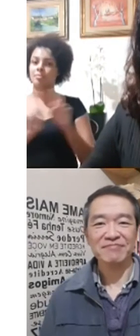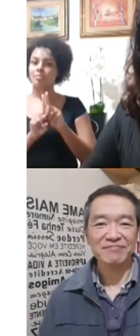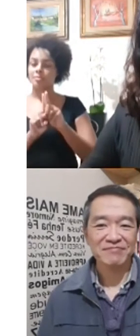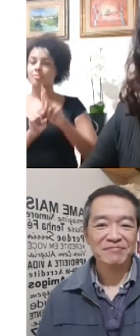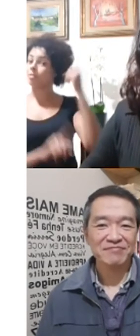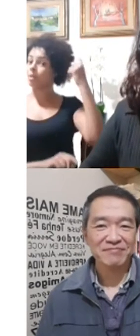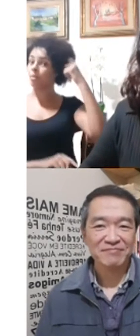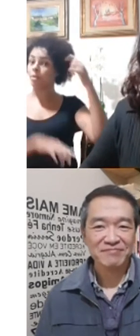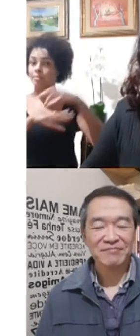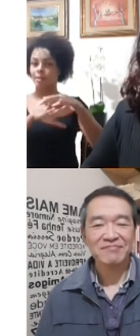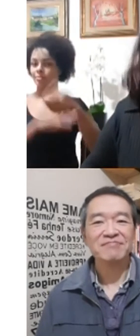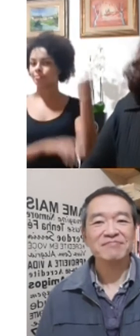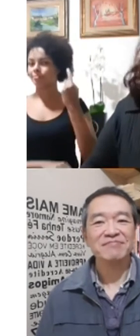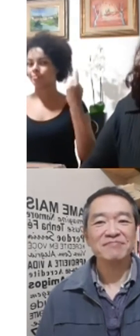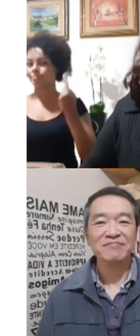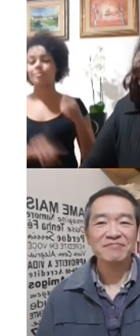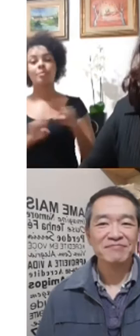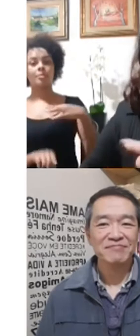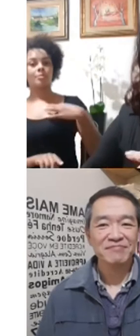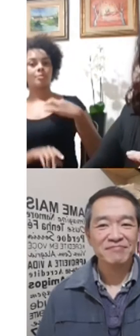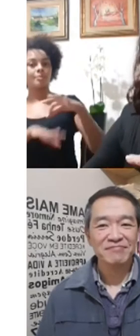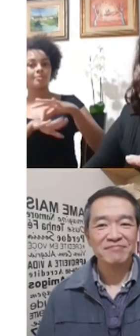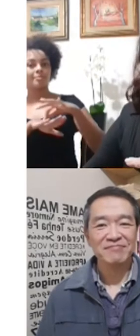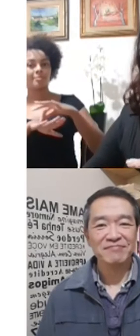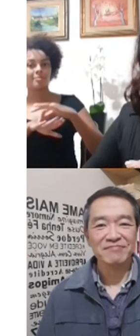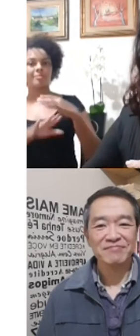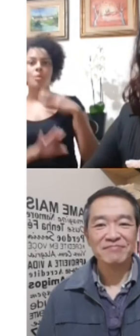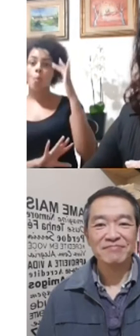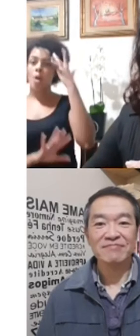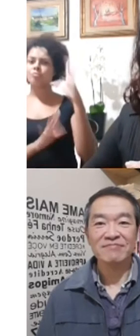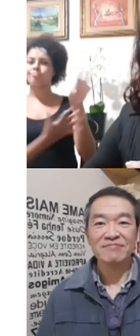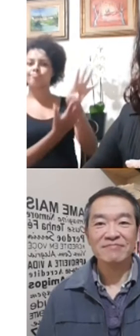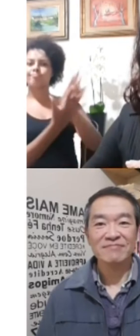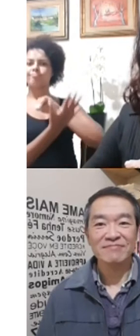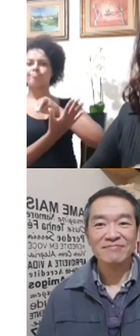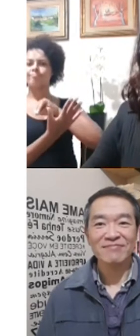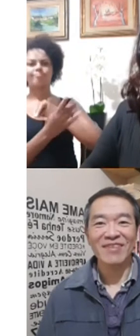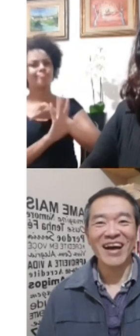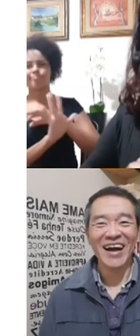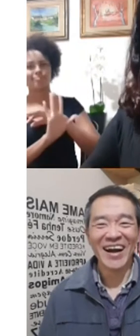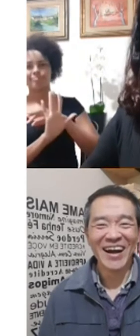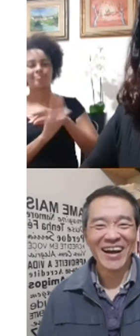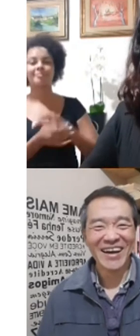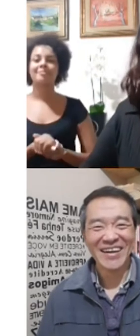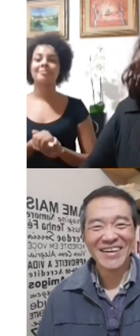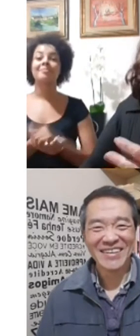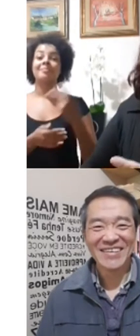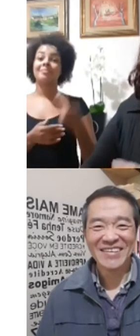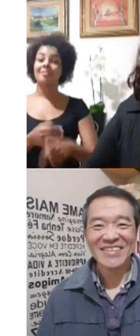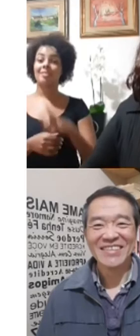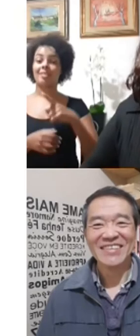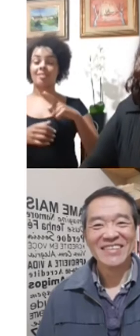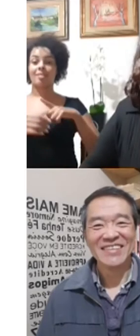de cabelo cacheado e de camisa preta também. Eu acho até que ela estava me imitando, tá? No nosso cenário